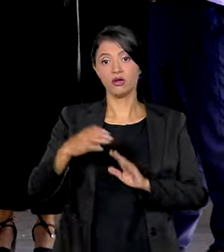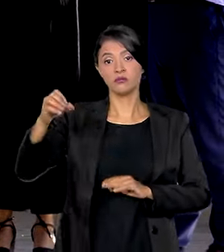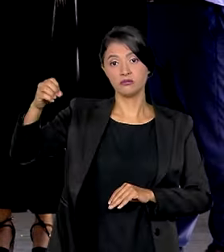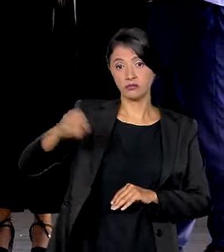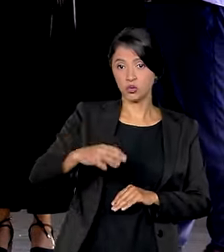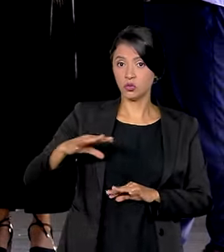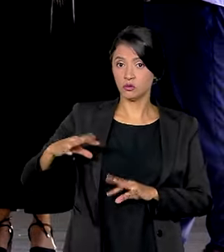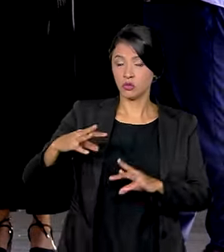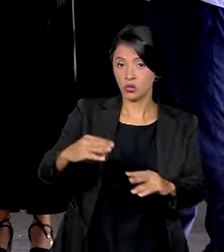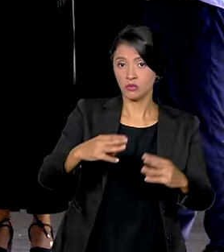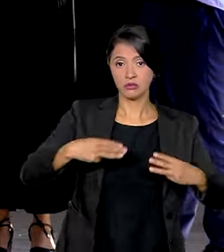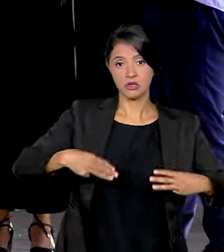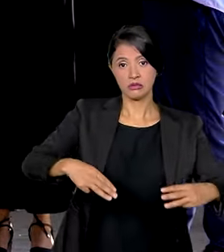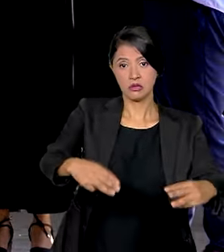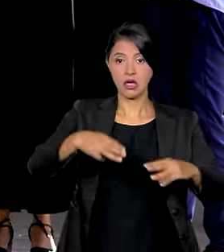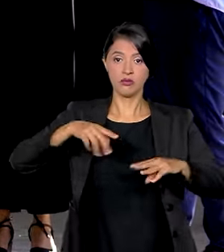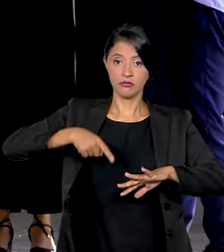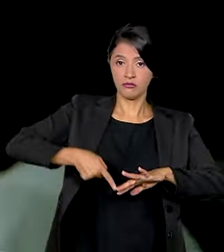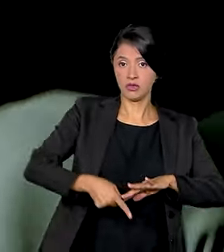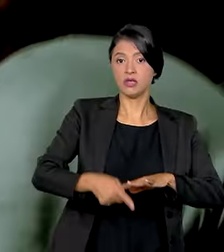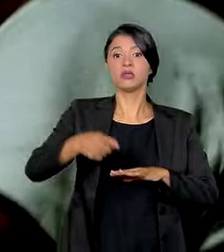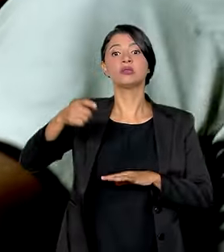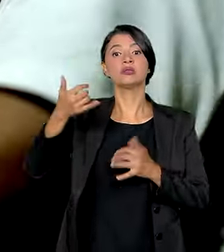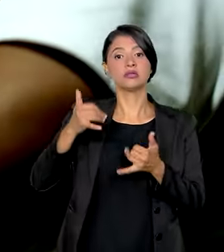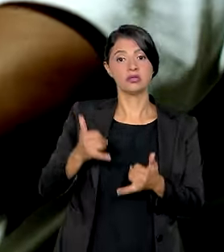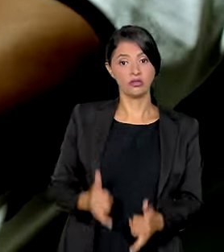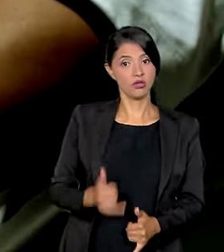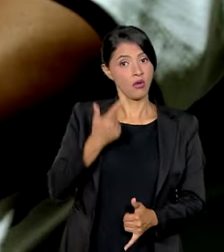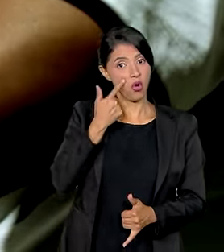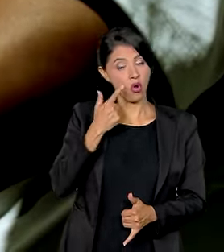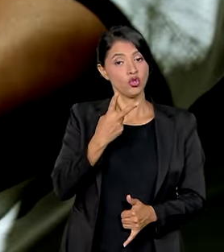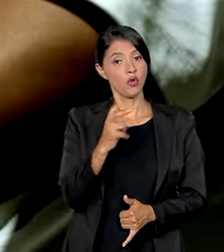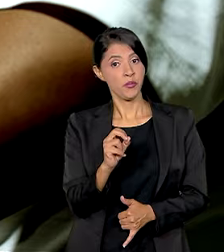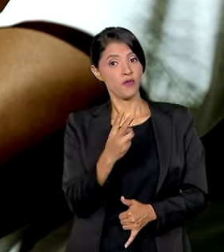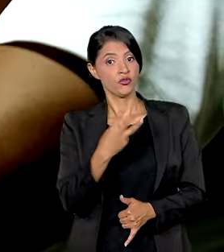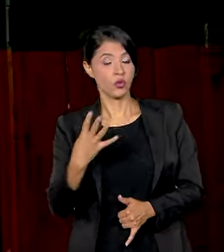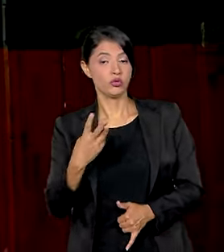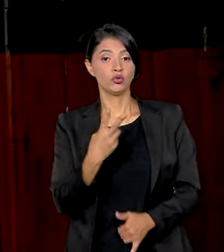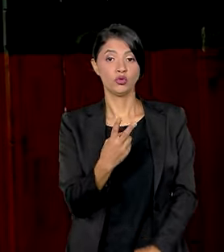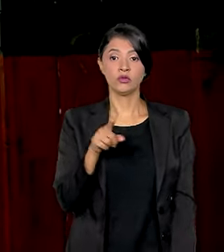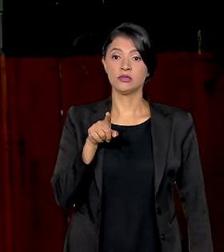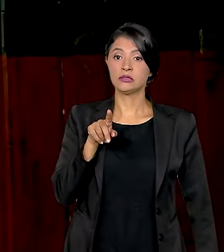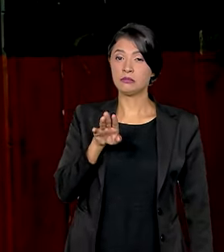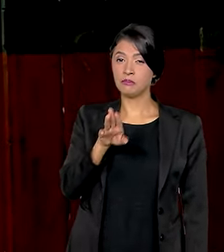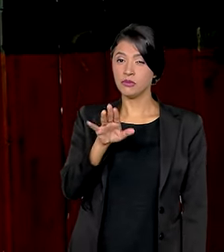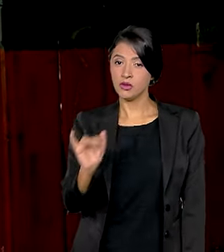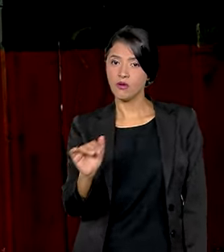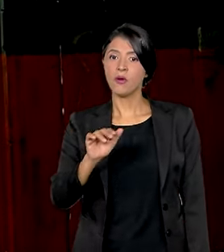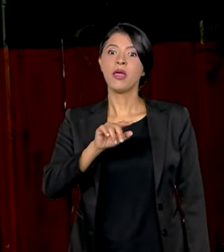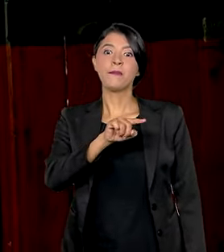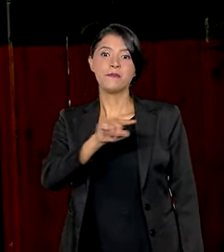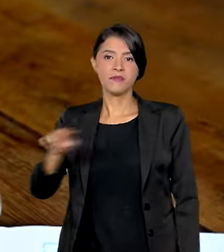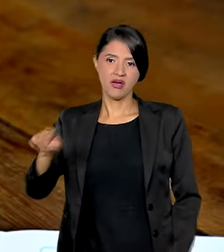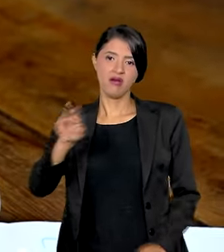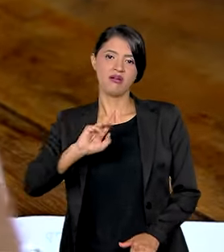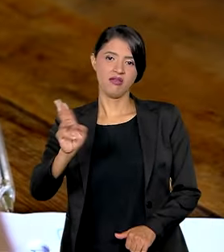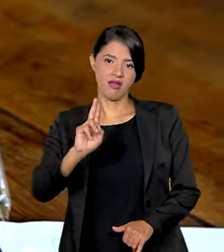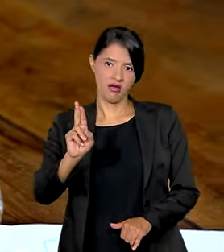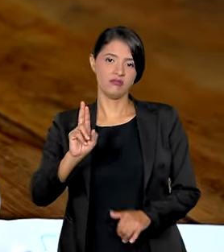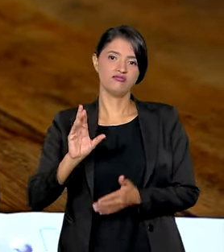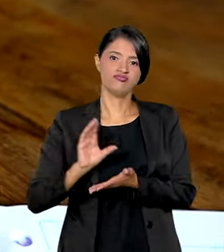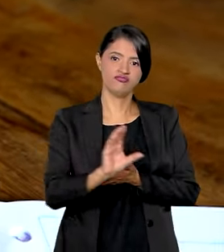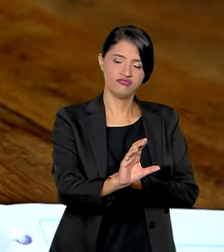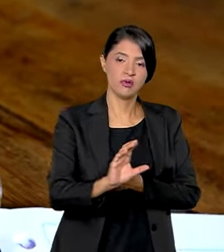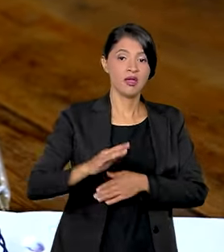para Todos, o Ministério de Minas e Energia prevê para 2024 2,5 bilhões de reais para o programa e